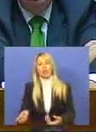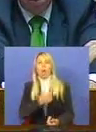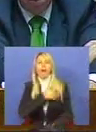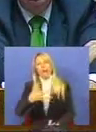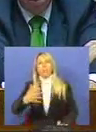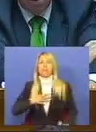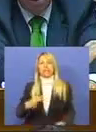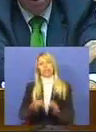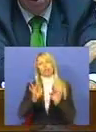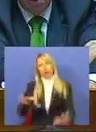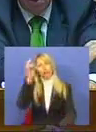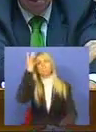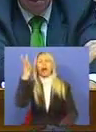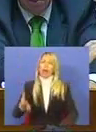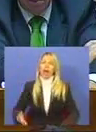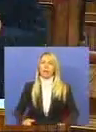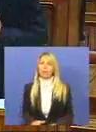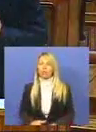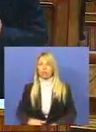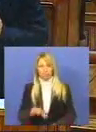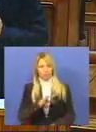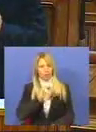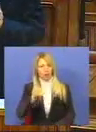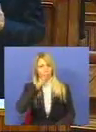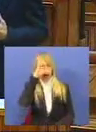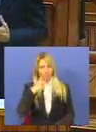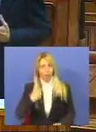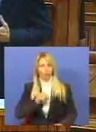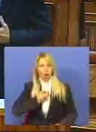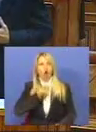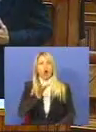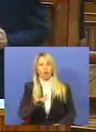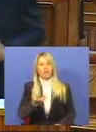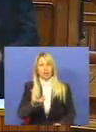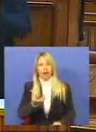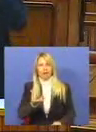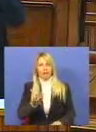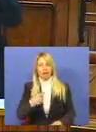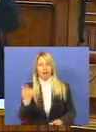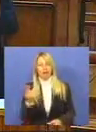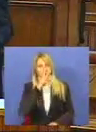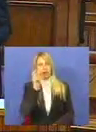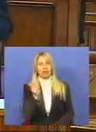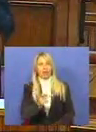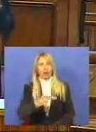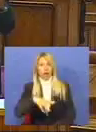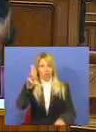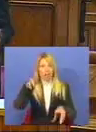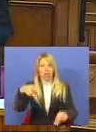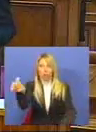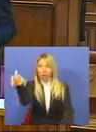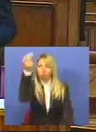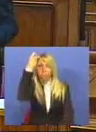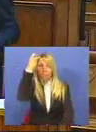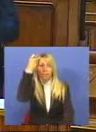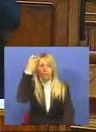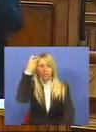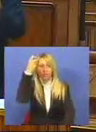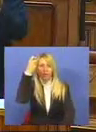uns malandros. Sr. Primeiro-Ministro, eu vou-lhe confessar a nossa fraqueza. Nunca nos passaria pela